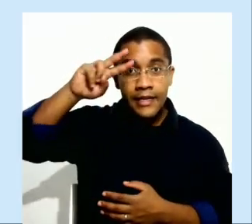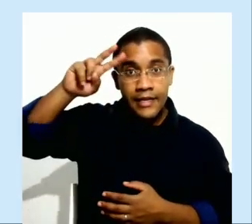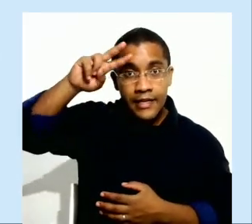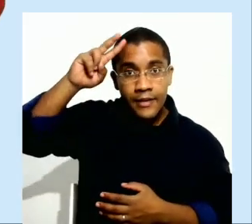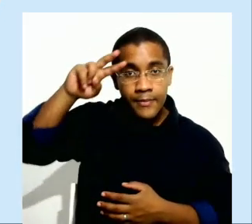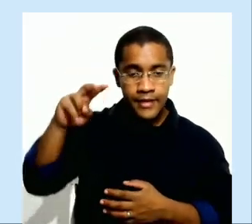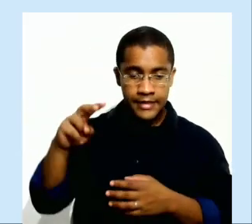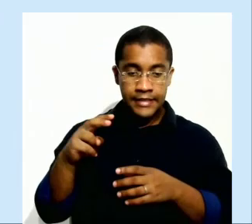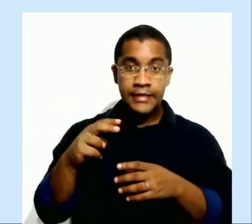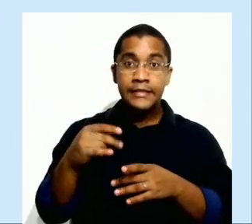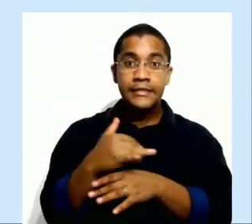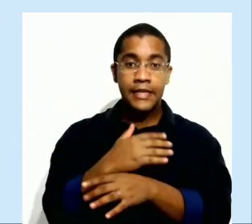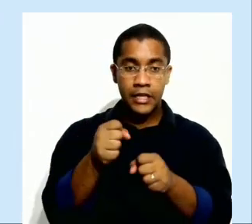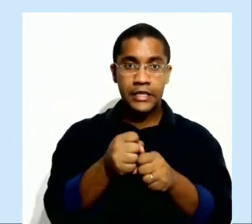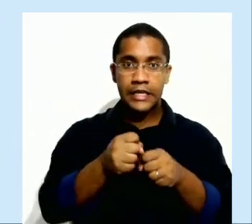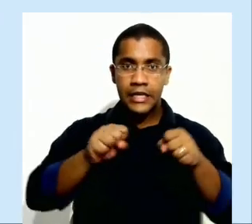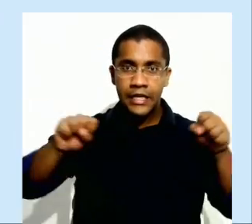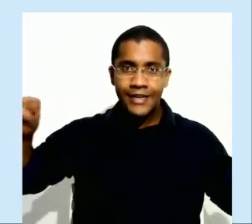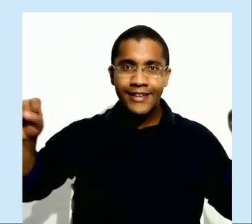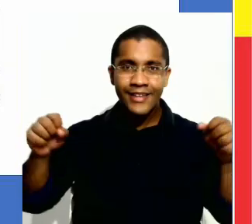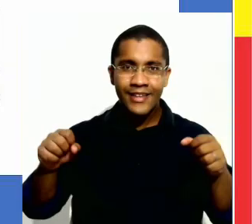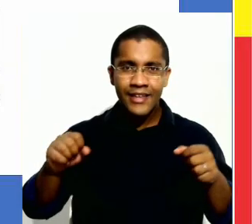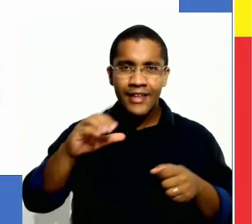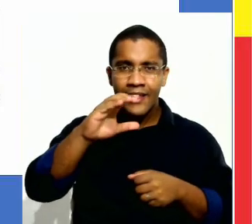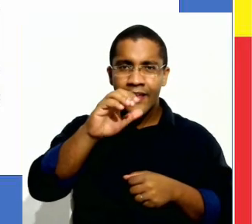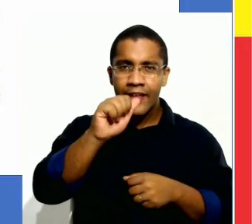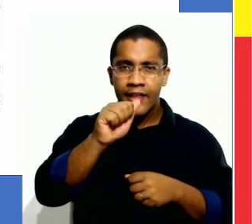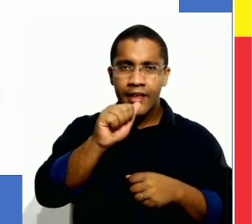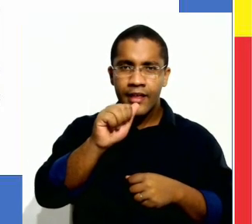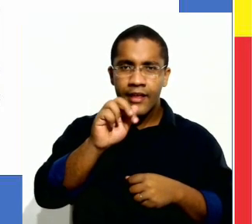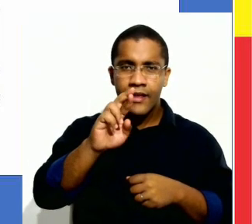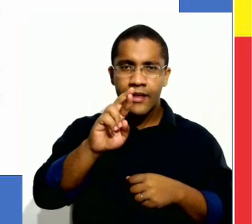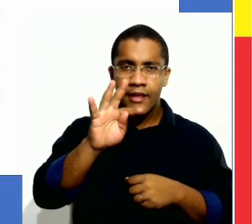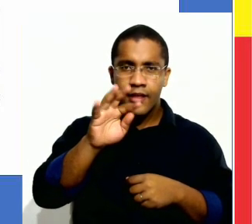Lembra quem? A grande cidade. Que cidade? De Cartago.